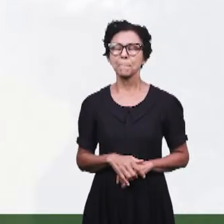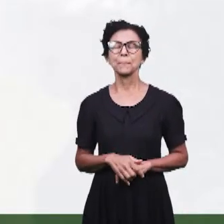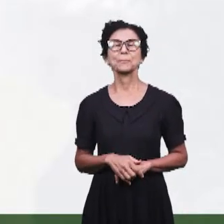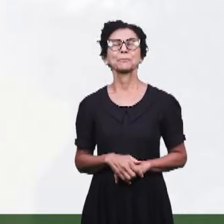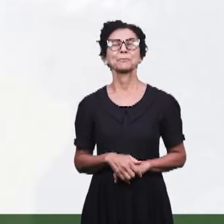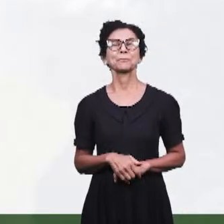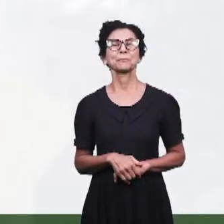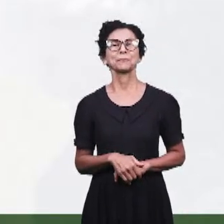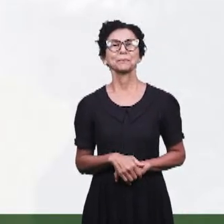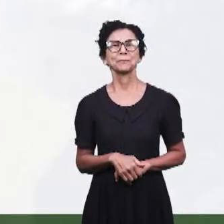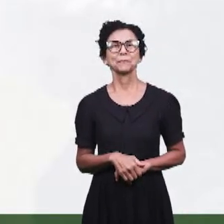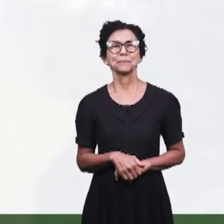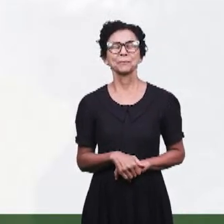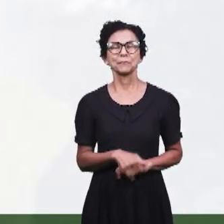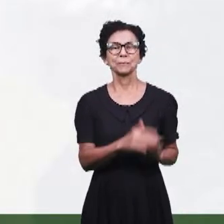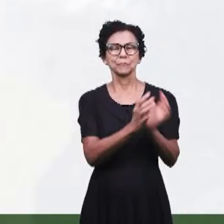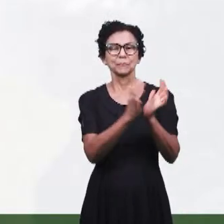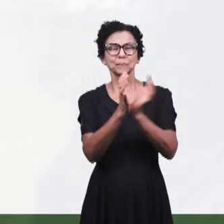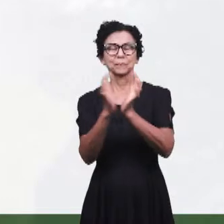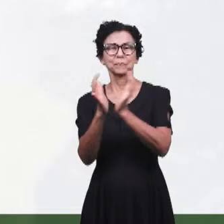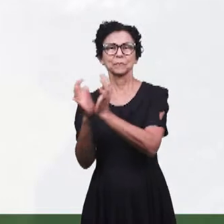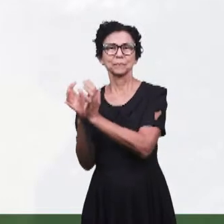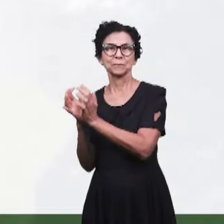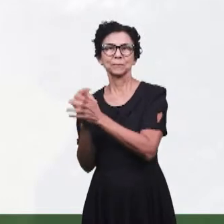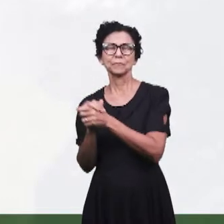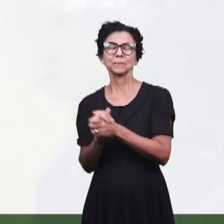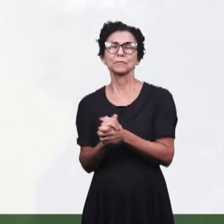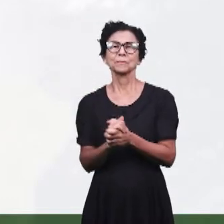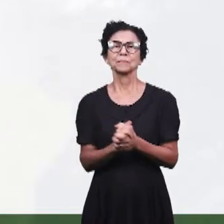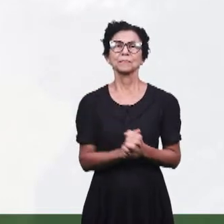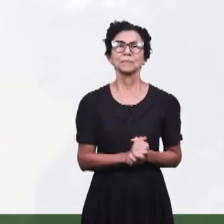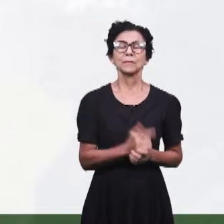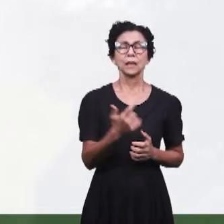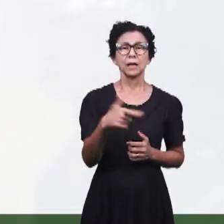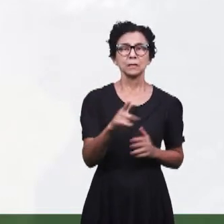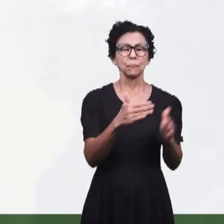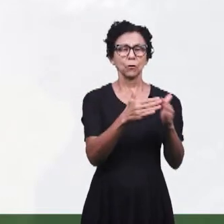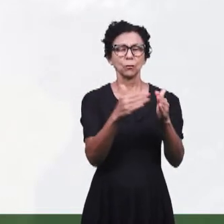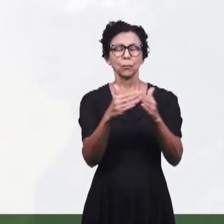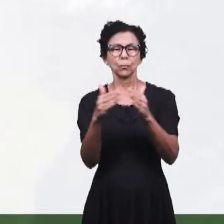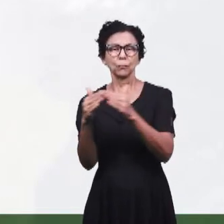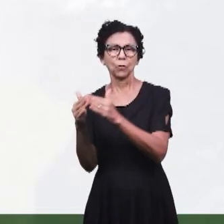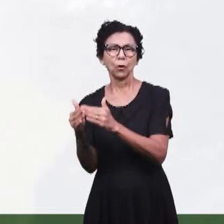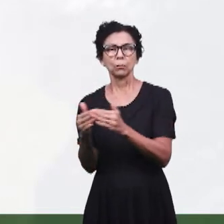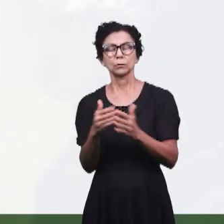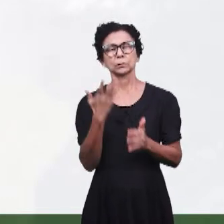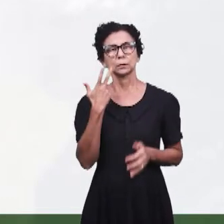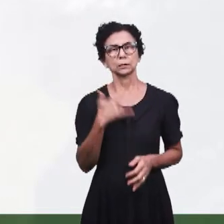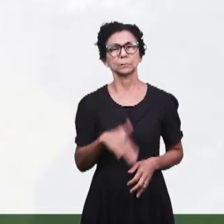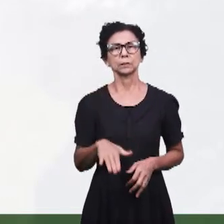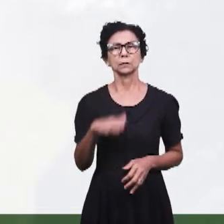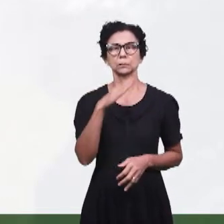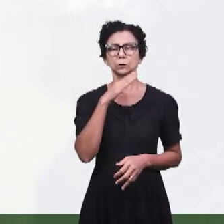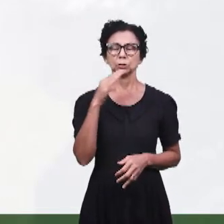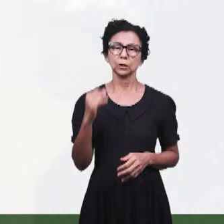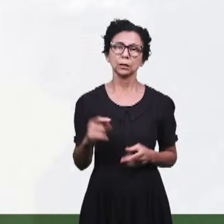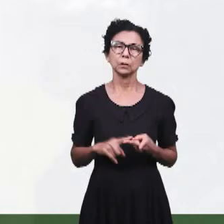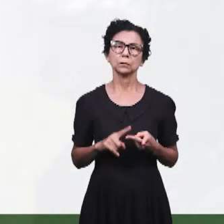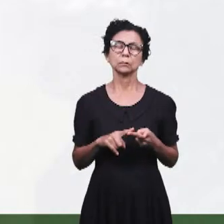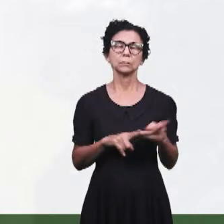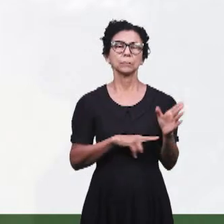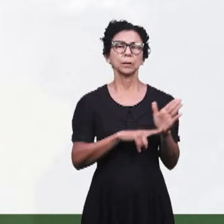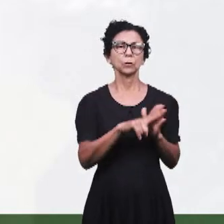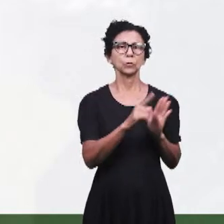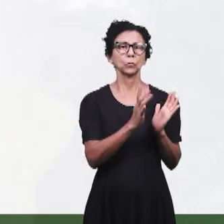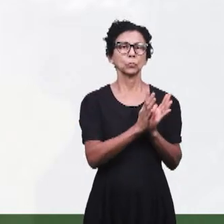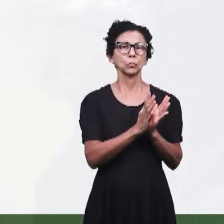pessoas, todos os membros da igreja. É isso porque nós dividimos as perguntas para todos, as perguntas direcionadas às crianças, intermediários e adolescentes e também as perguntas